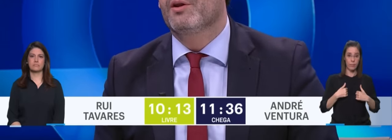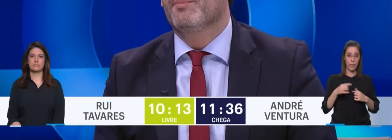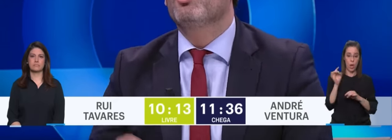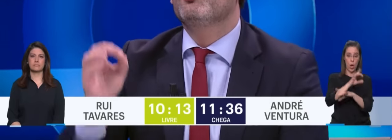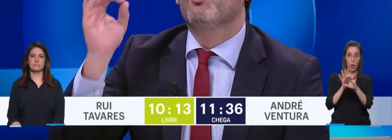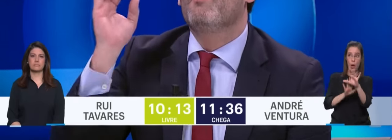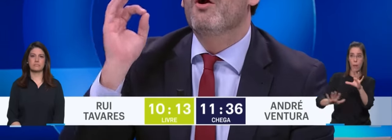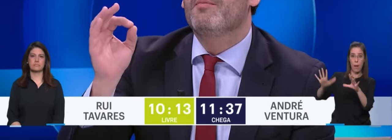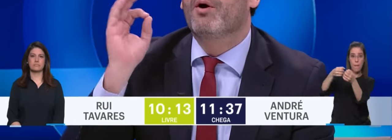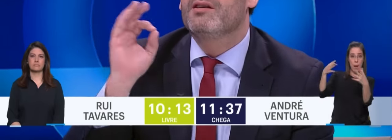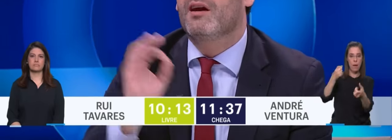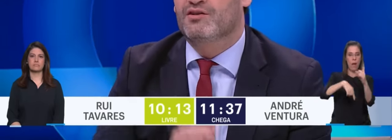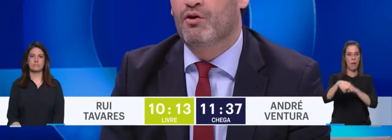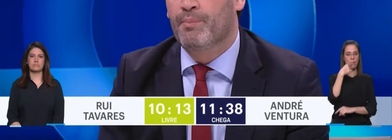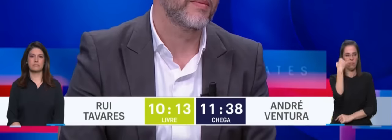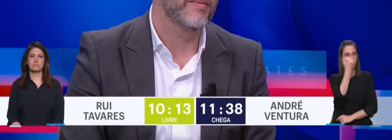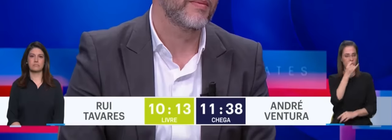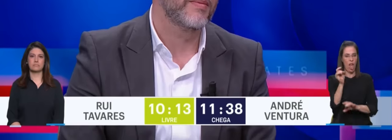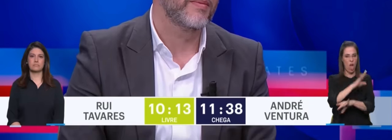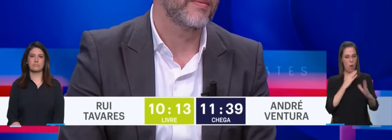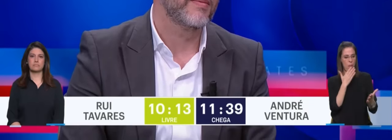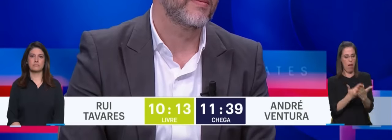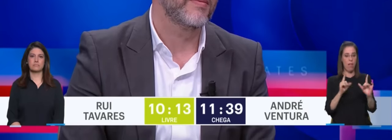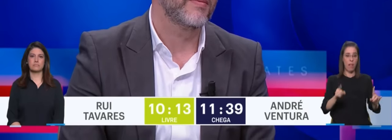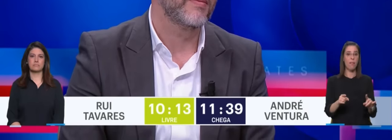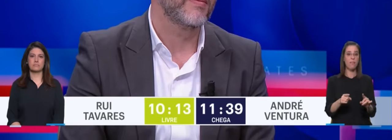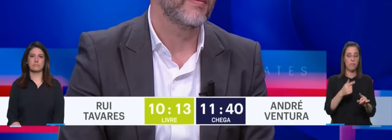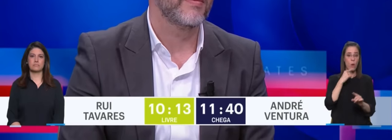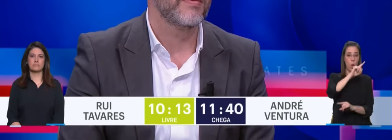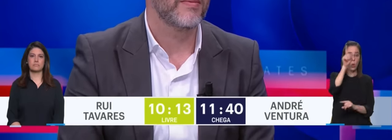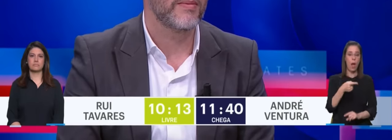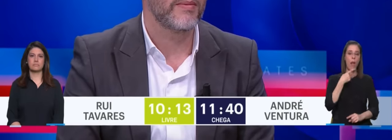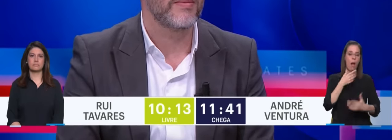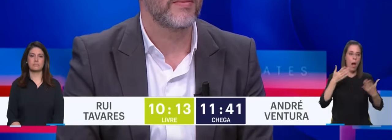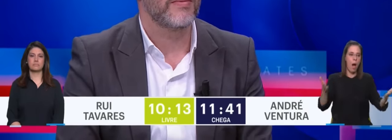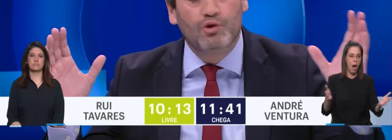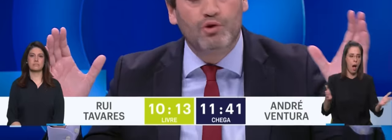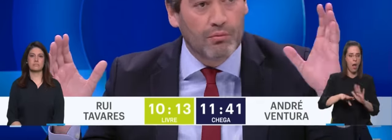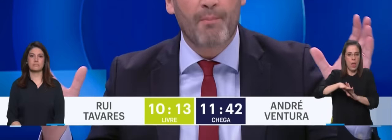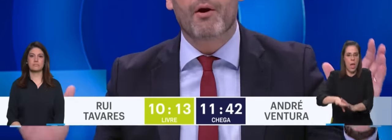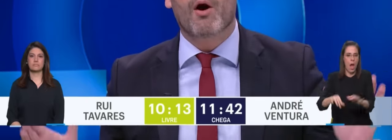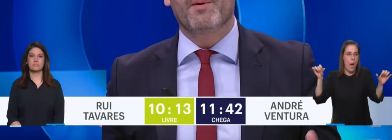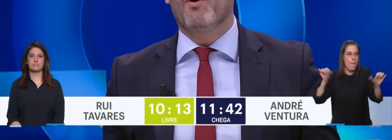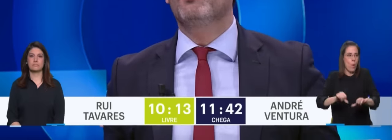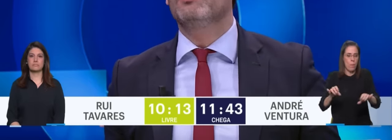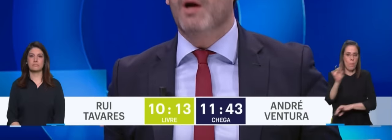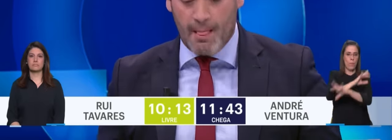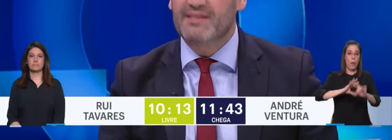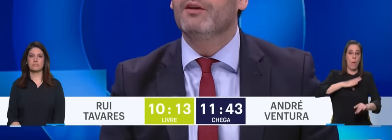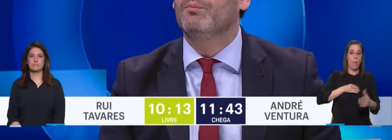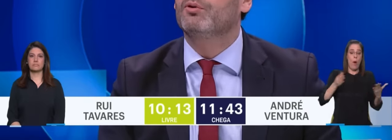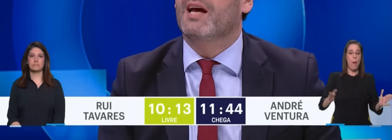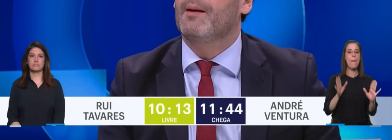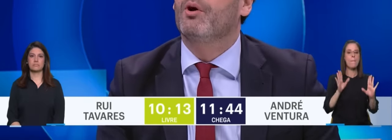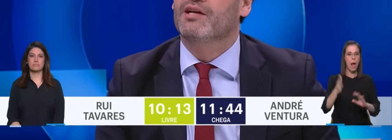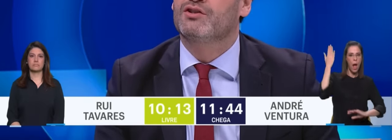Europa toda é porque os senhores são a maior hipocrisia que esta Europa gerou porque and Não durante o dia todo a dizer ai a direita é muito má para a Europa e para o mundo mas